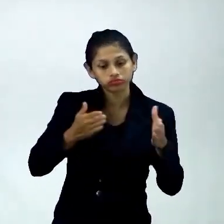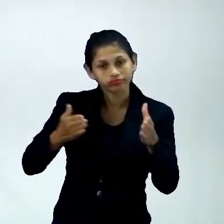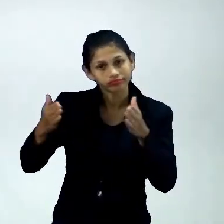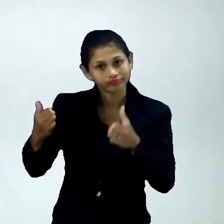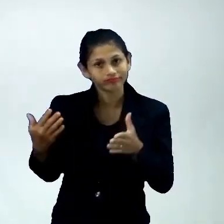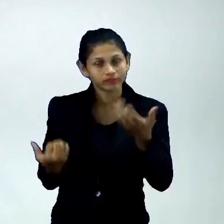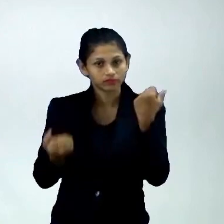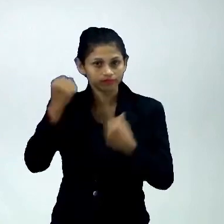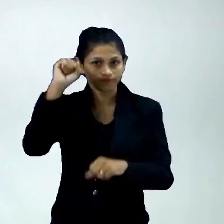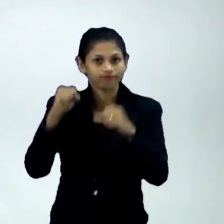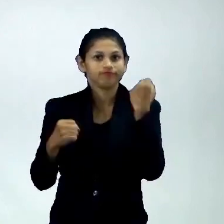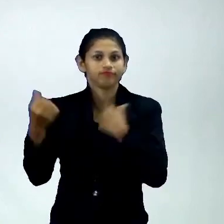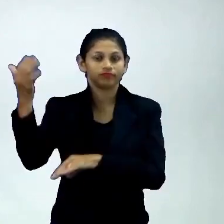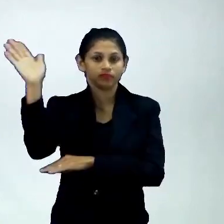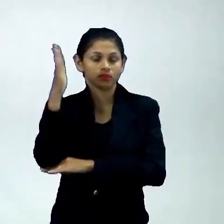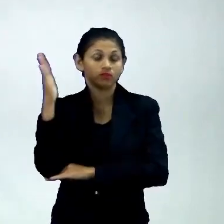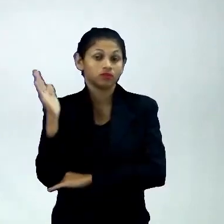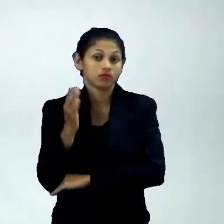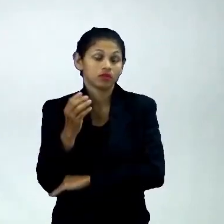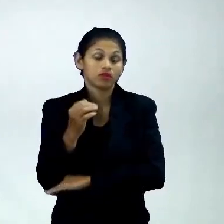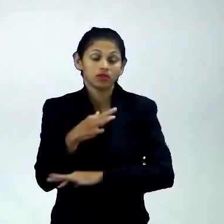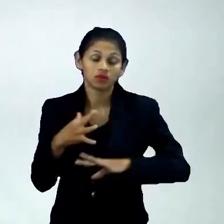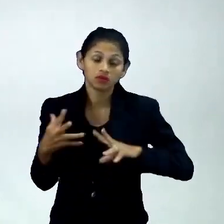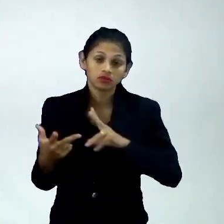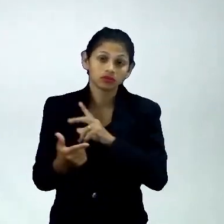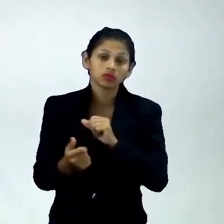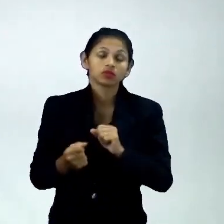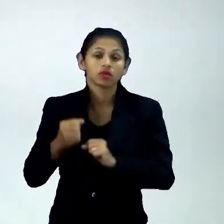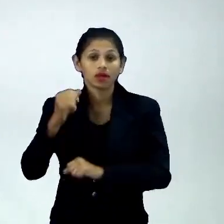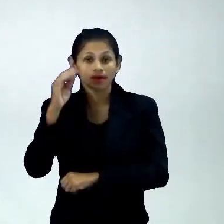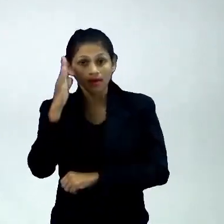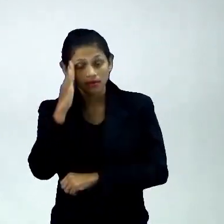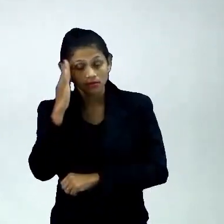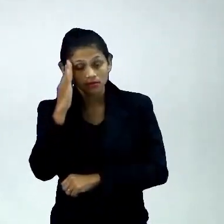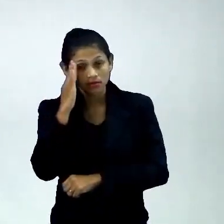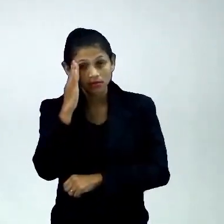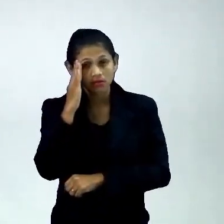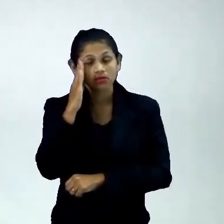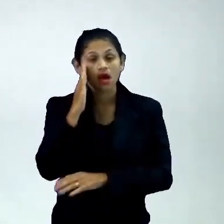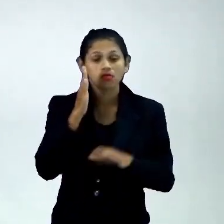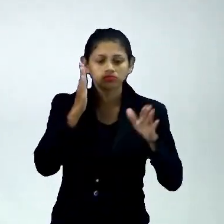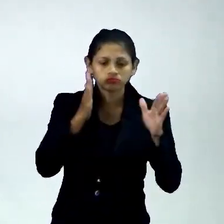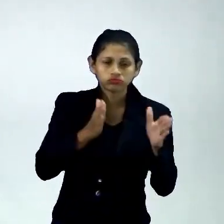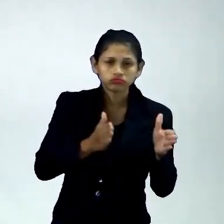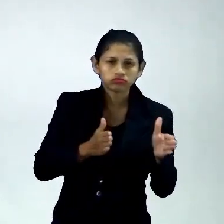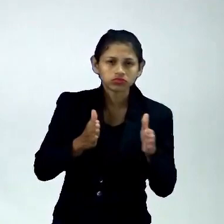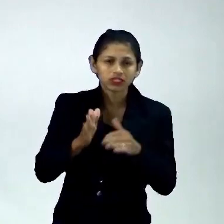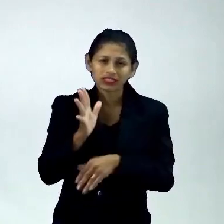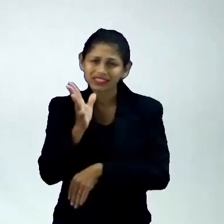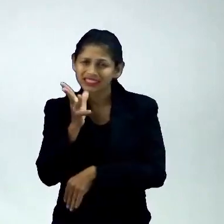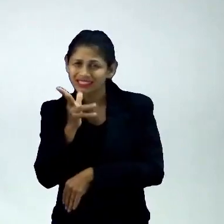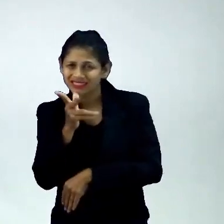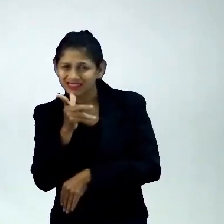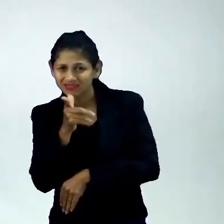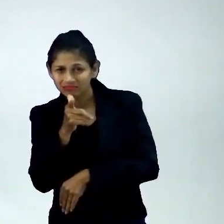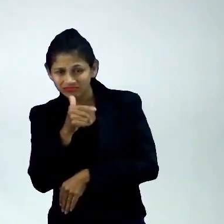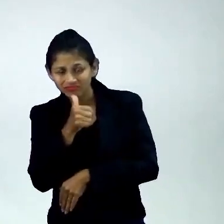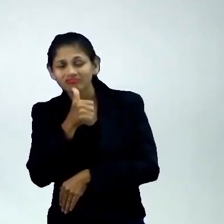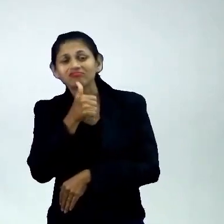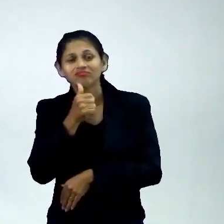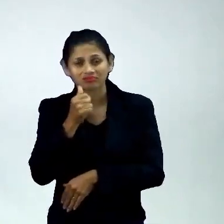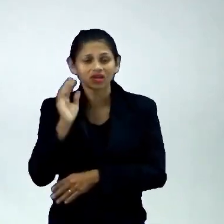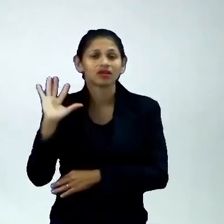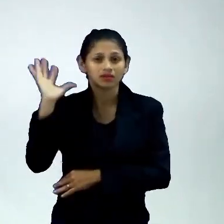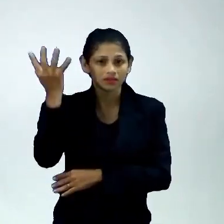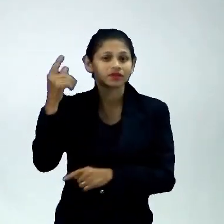brasileira, que, como muitos sabem, ele foi um processo tardio aqui no Brasil. A industrialização, ela demorou para